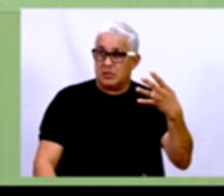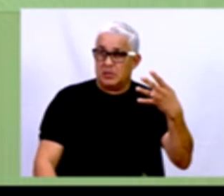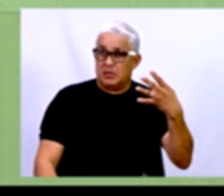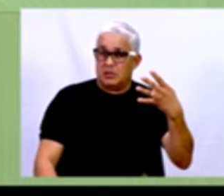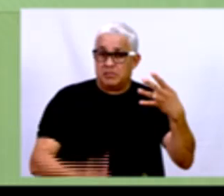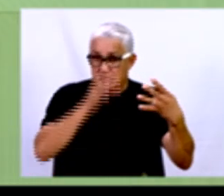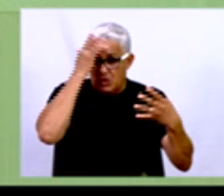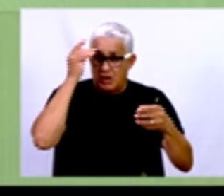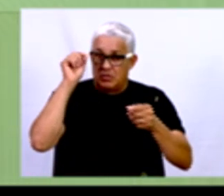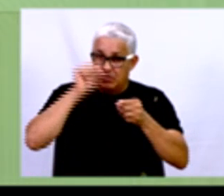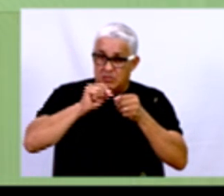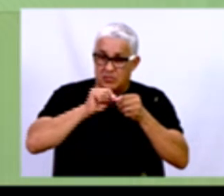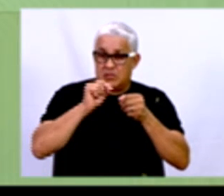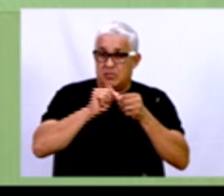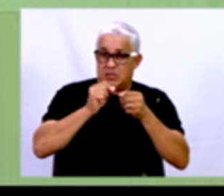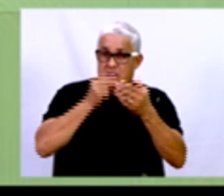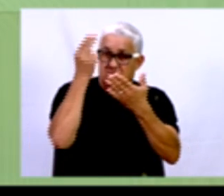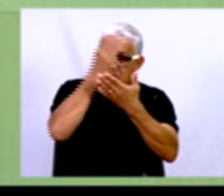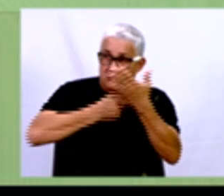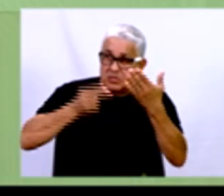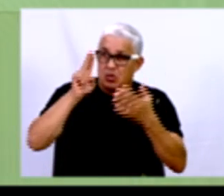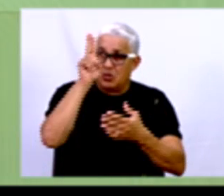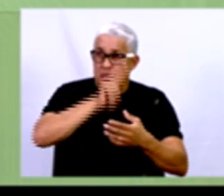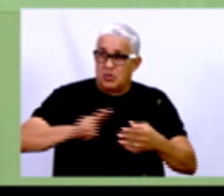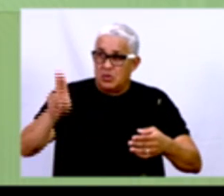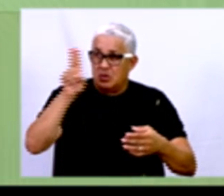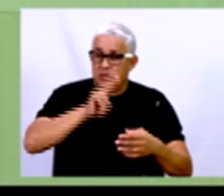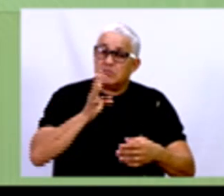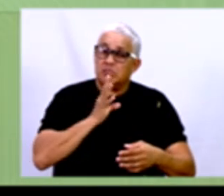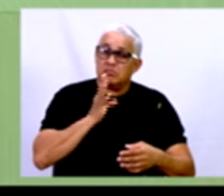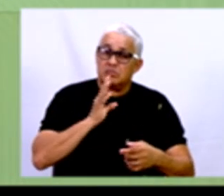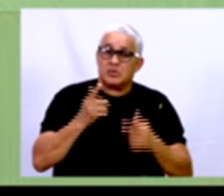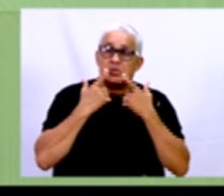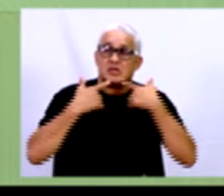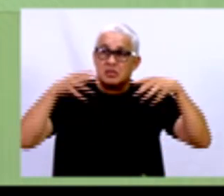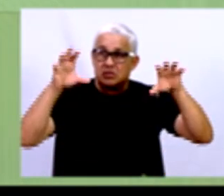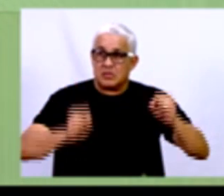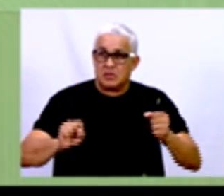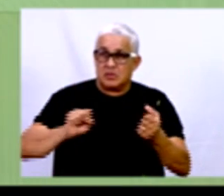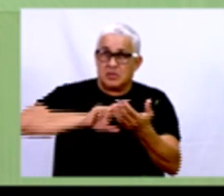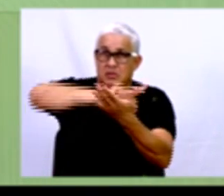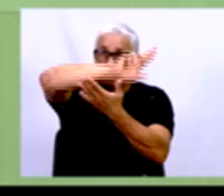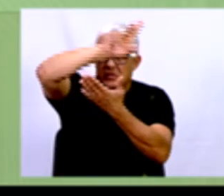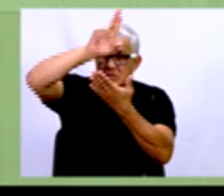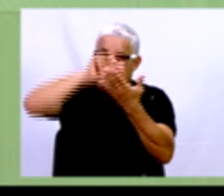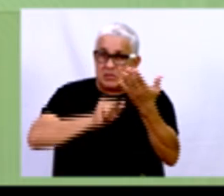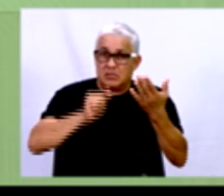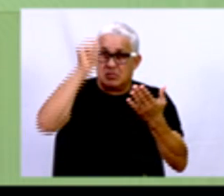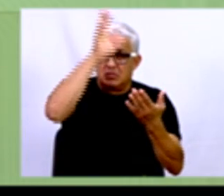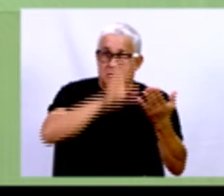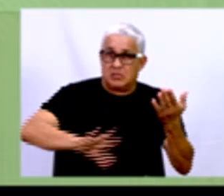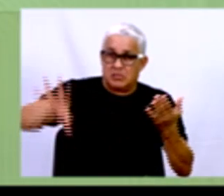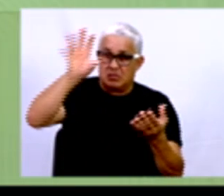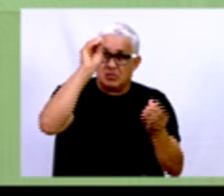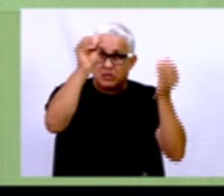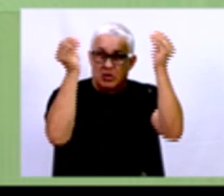seu conhecimento das variedades linguísticas existentes entre as regiões do país para produzir efeitos de